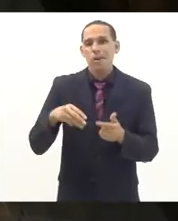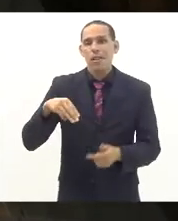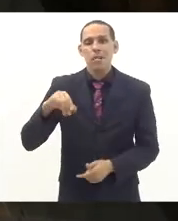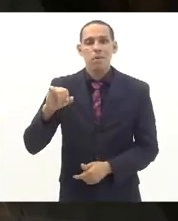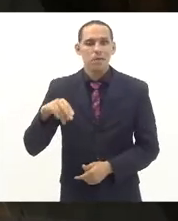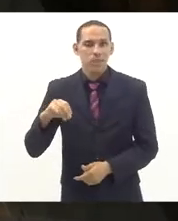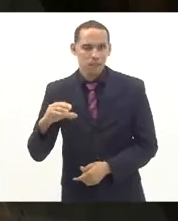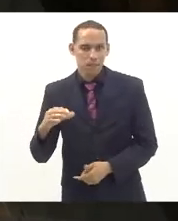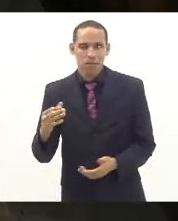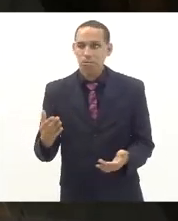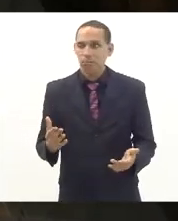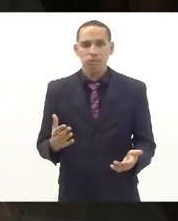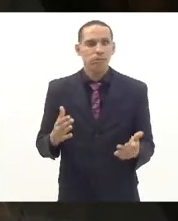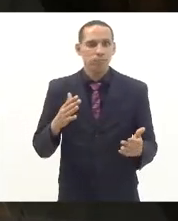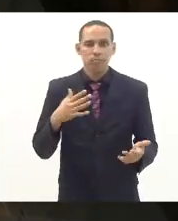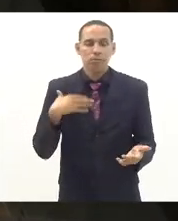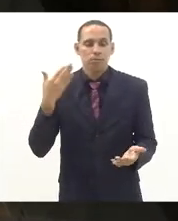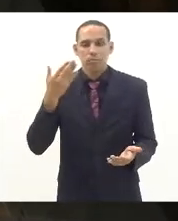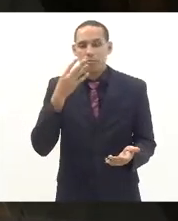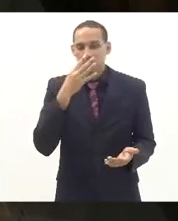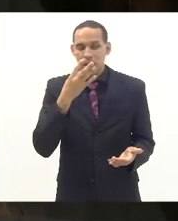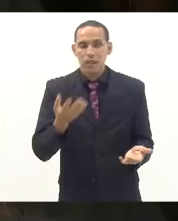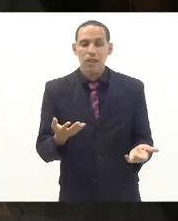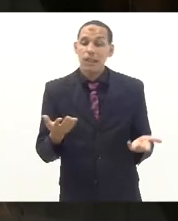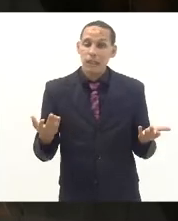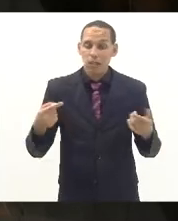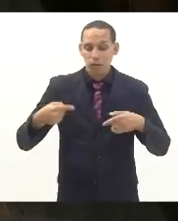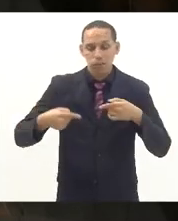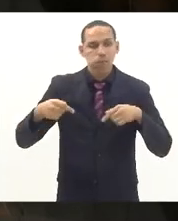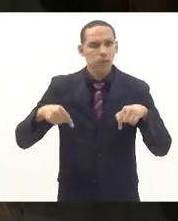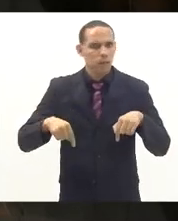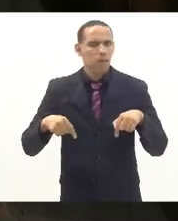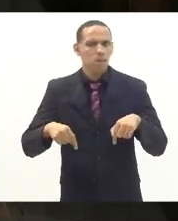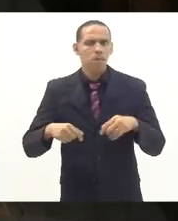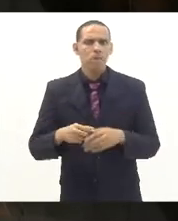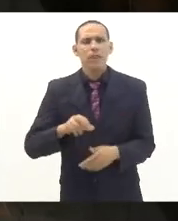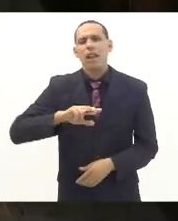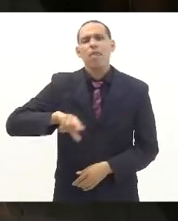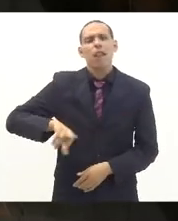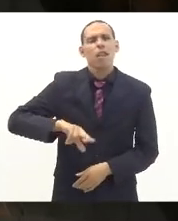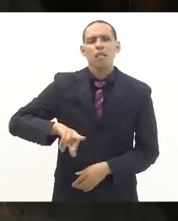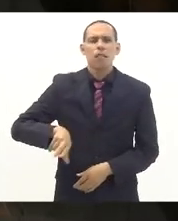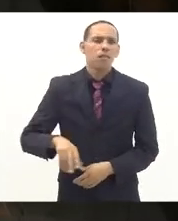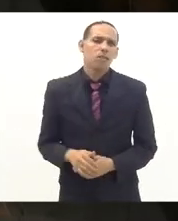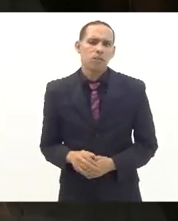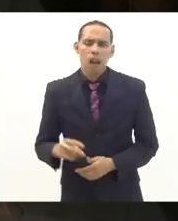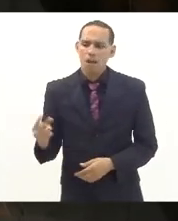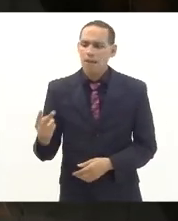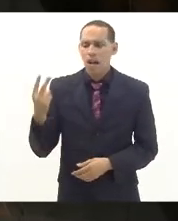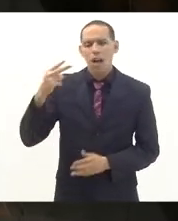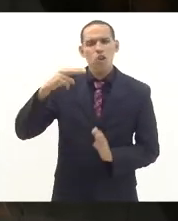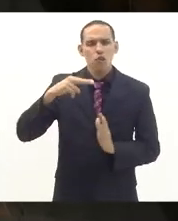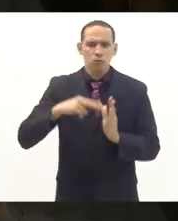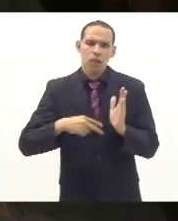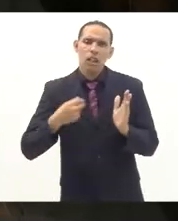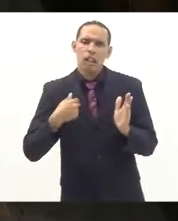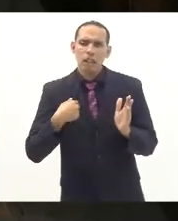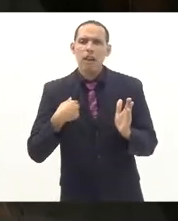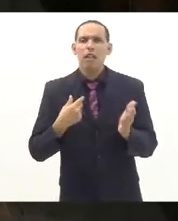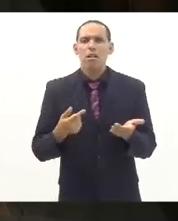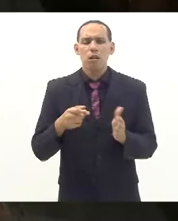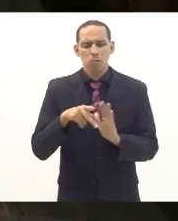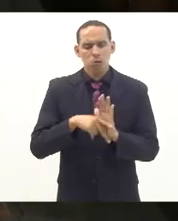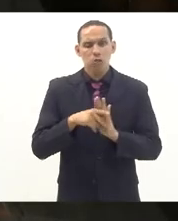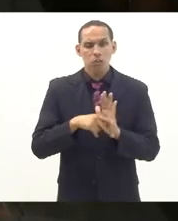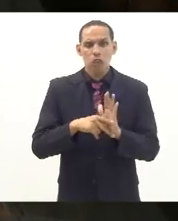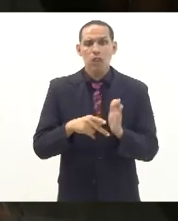absolutamente impressionante então assim a discussão que se faz aqui obviamente não é sobre a questão da valorização da leitura e o seu autor de